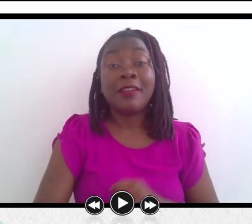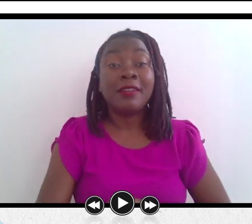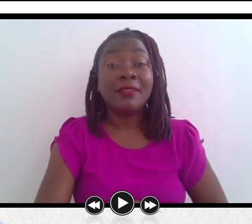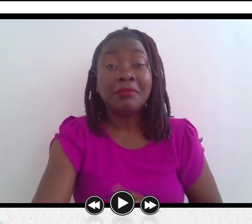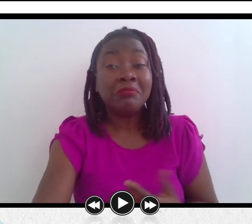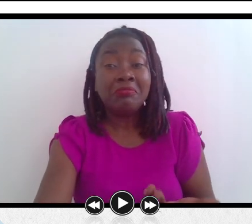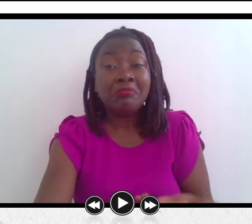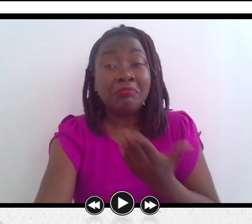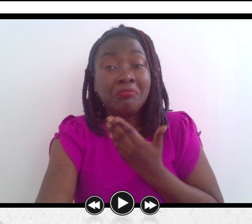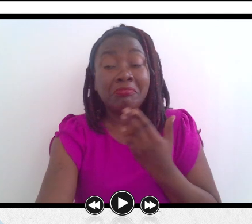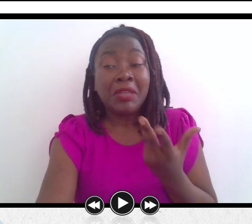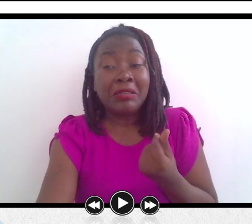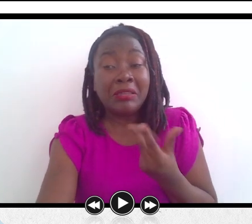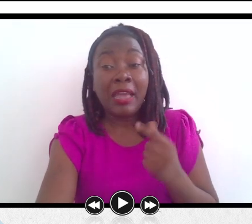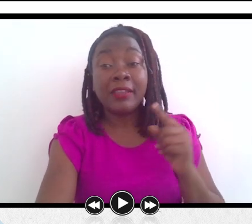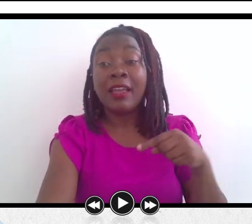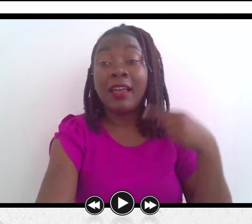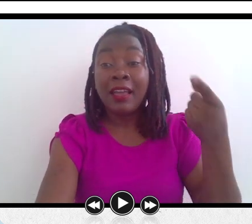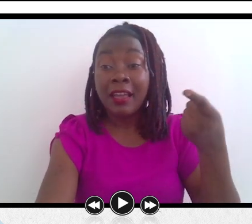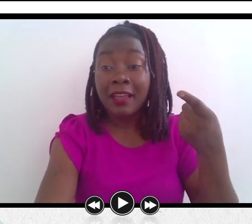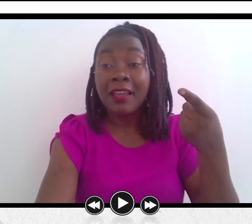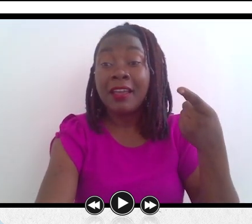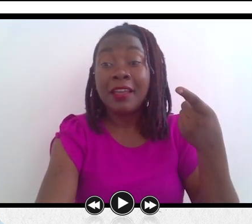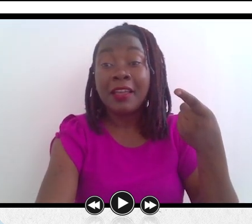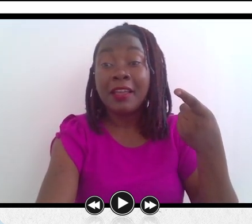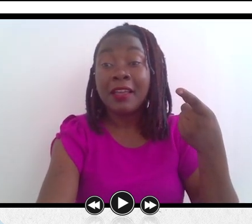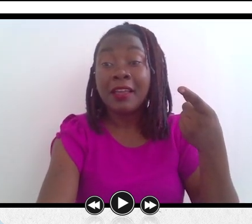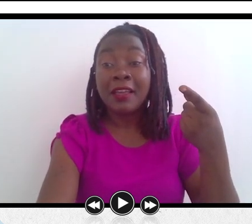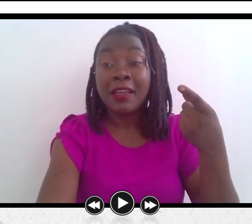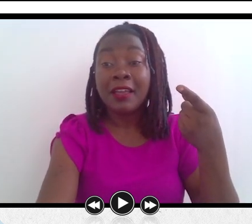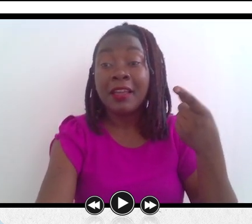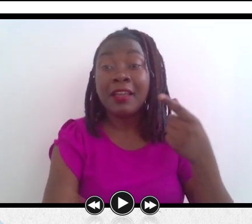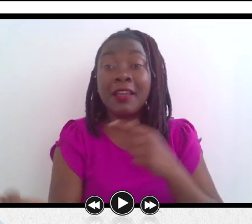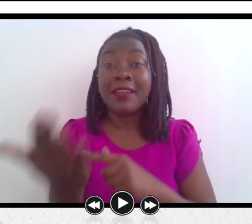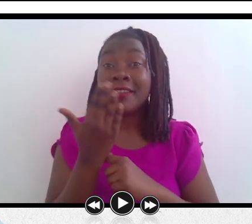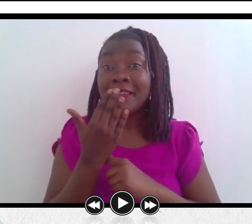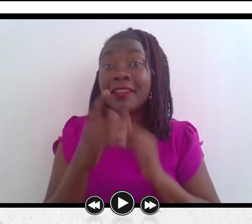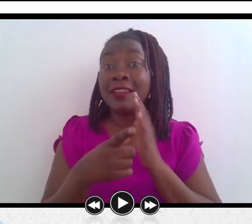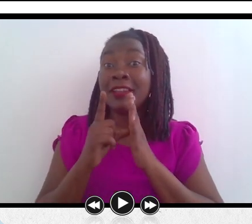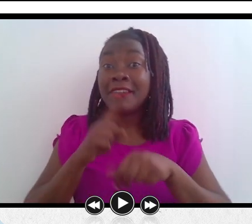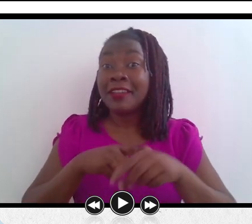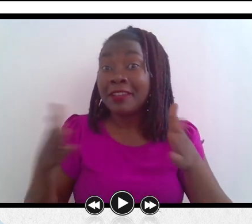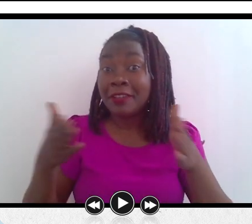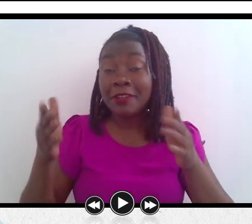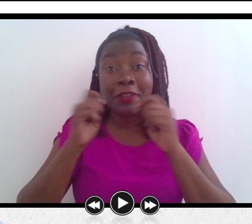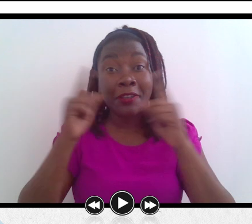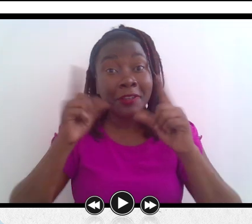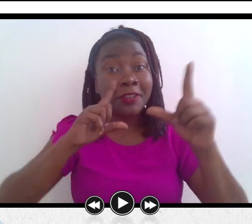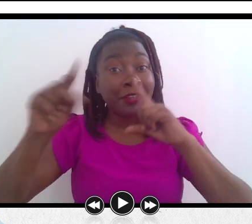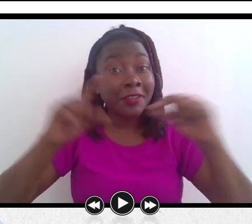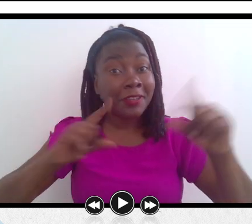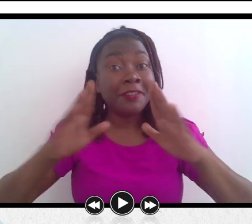para nada num pós-alagamento, mas ele me ajuda no pré-alagamento e no durante, ó, gente, saiam das suas casas,